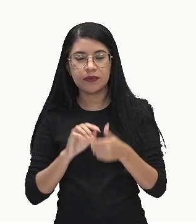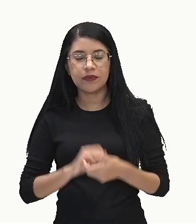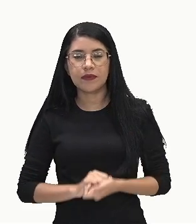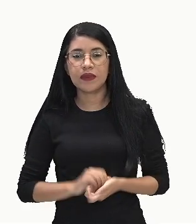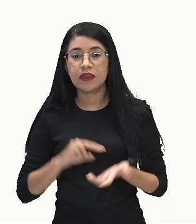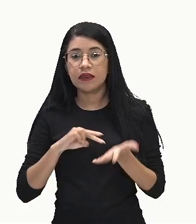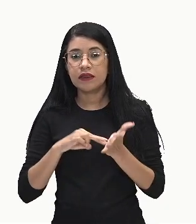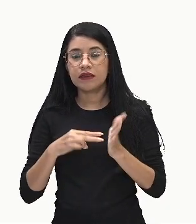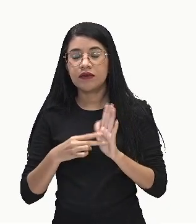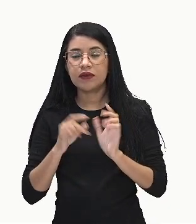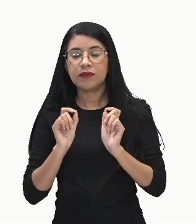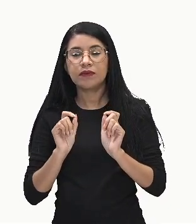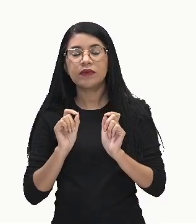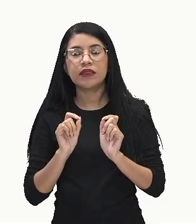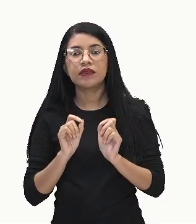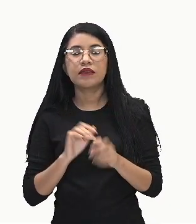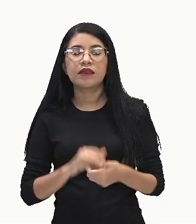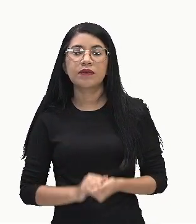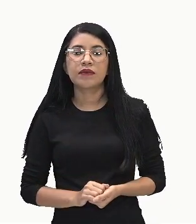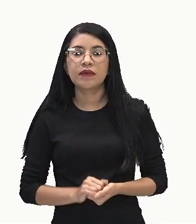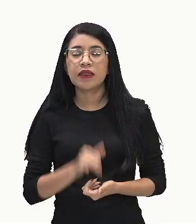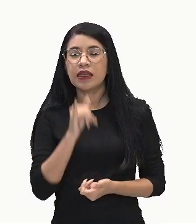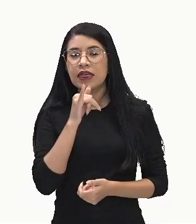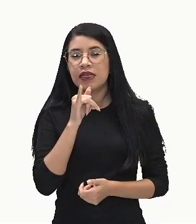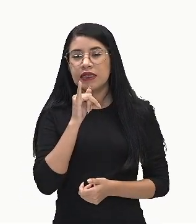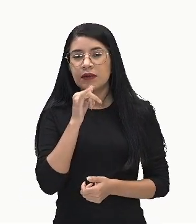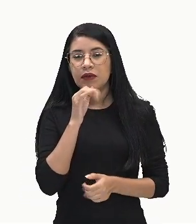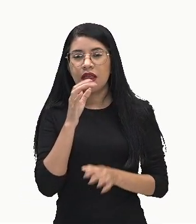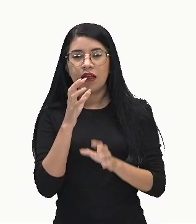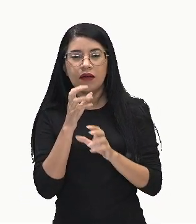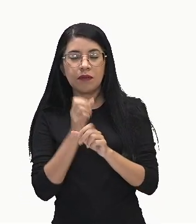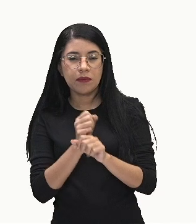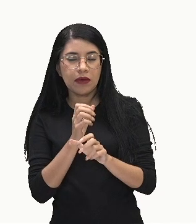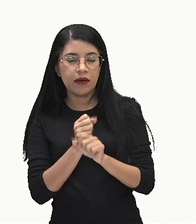Vamos supor que no problema,